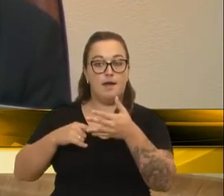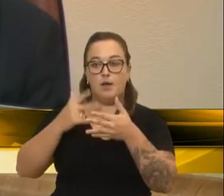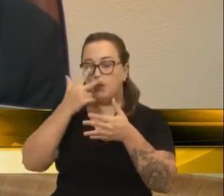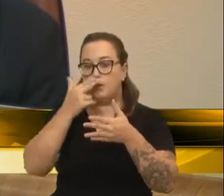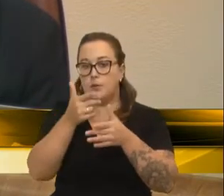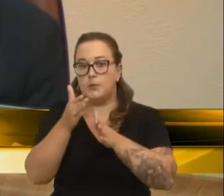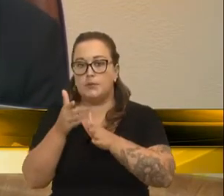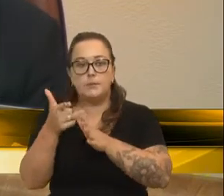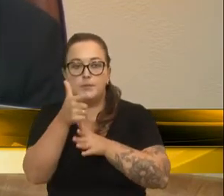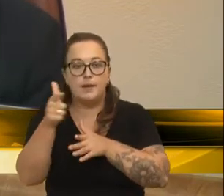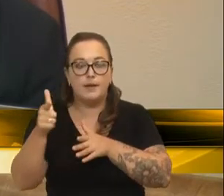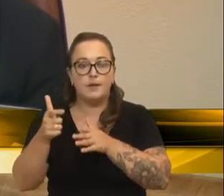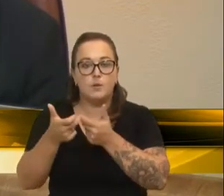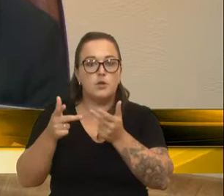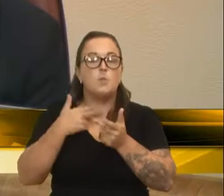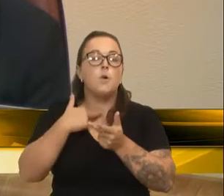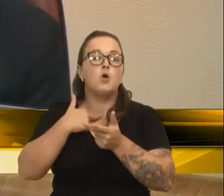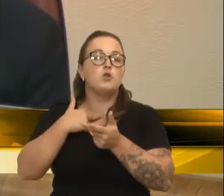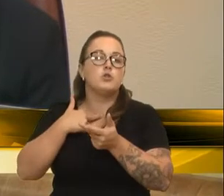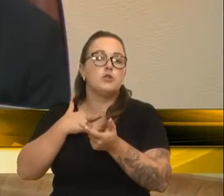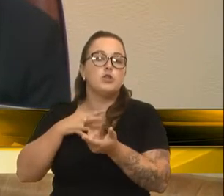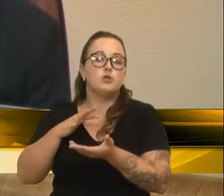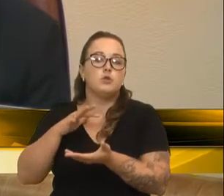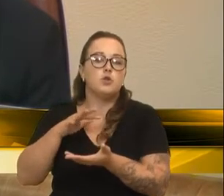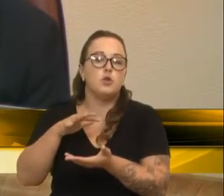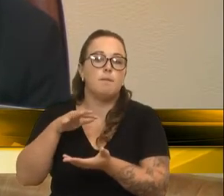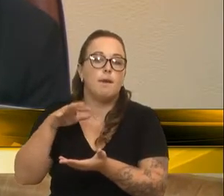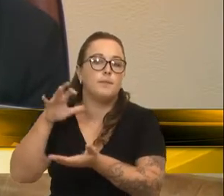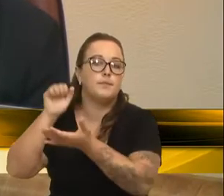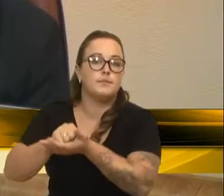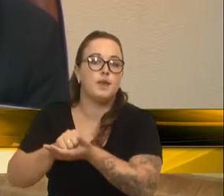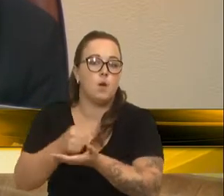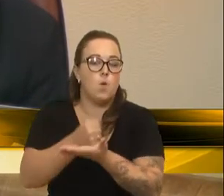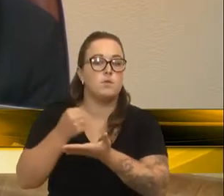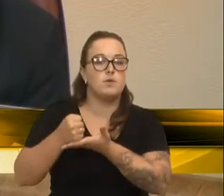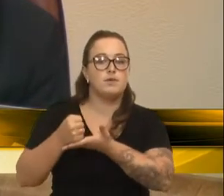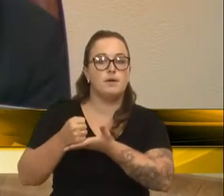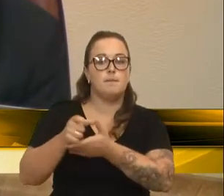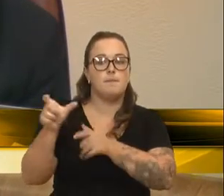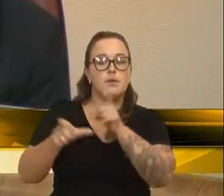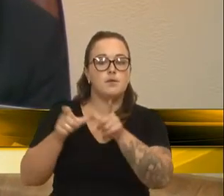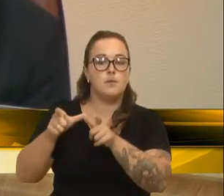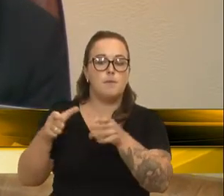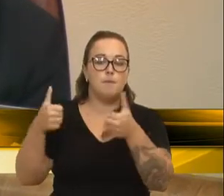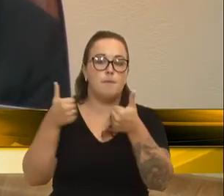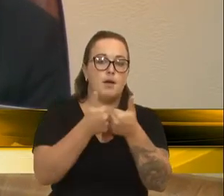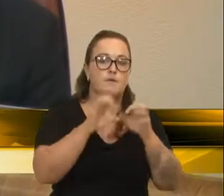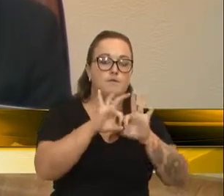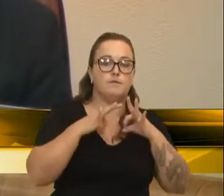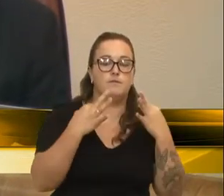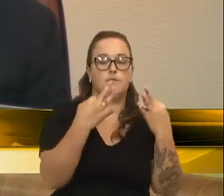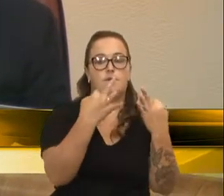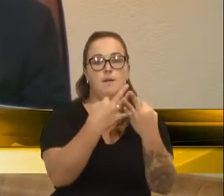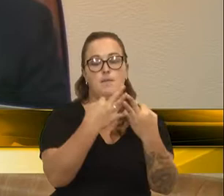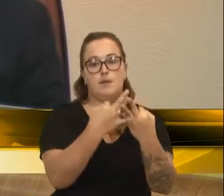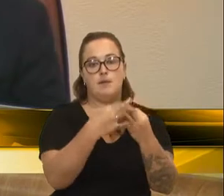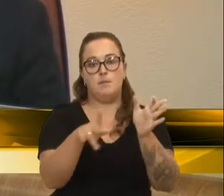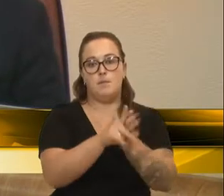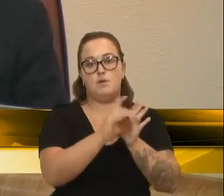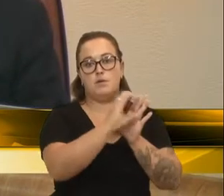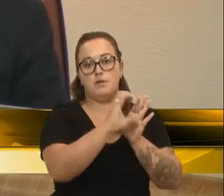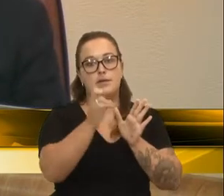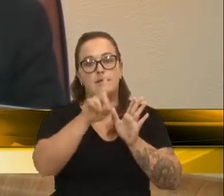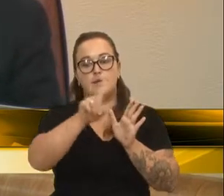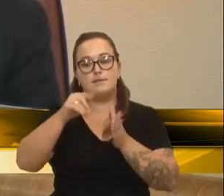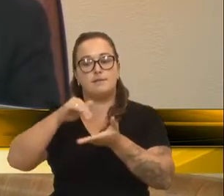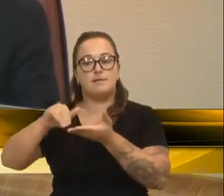prefeito, ele não pode nomear, nem parece que isso decorre do espírito, no seu gabinete, nem na sua Secretaria da